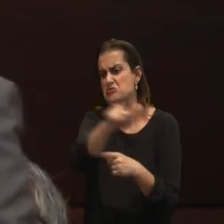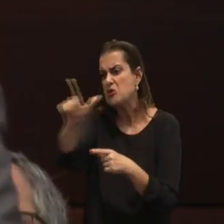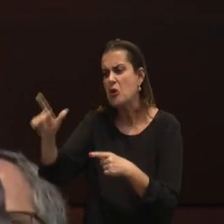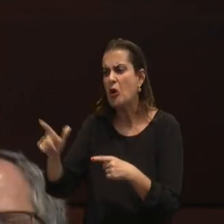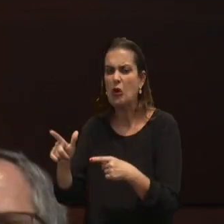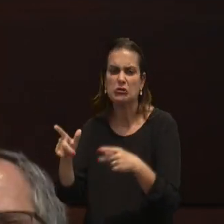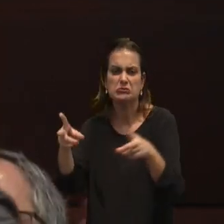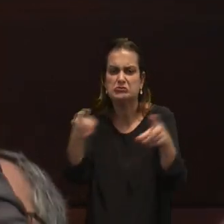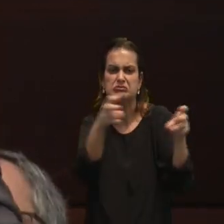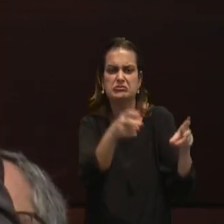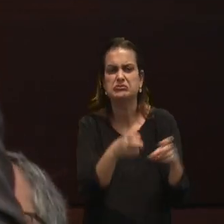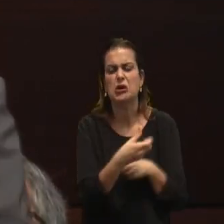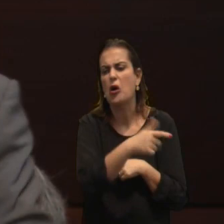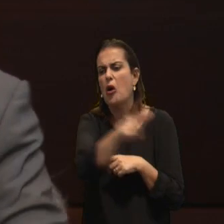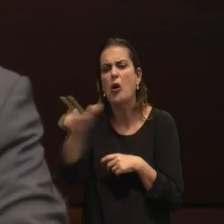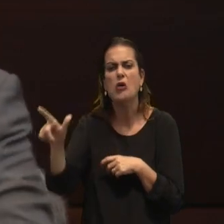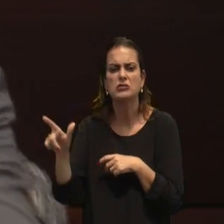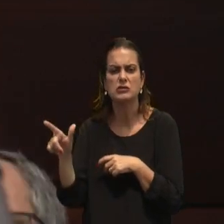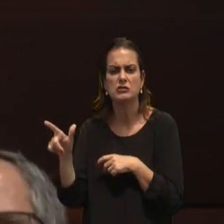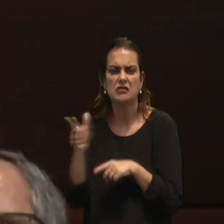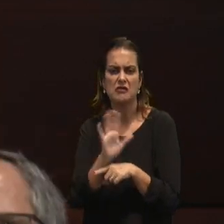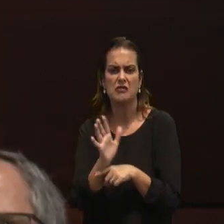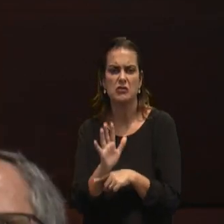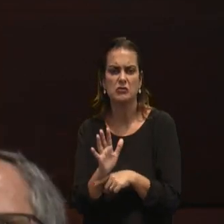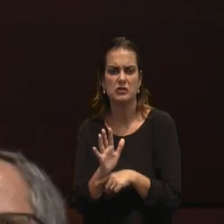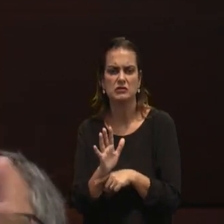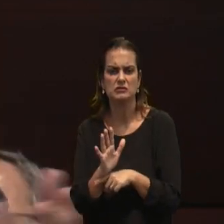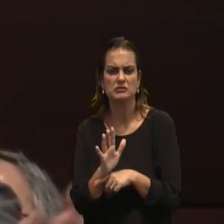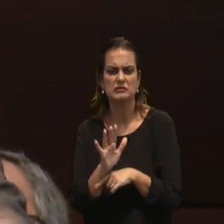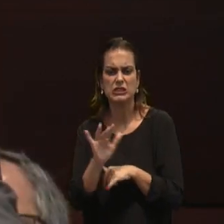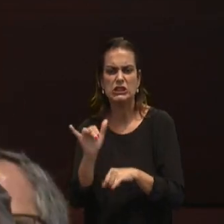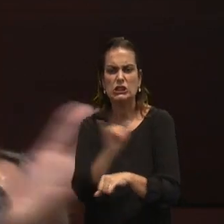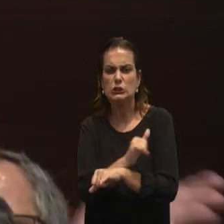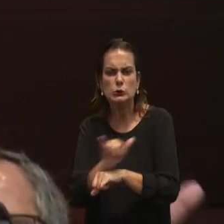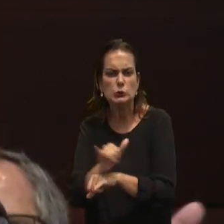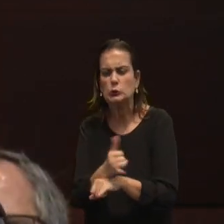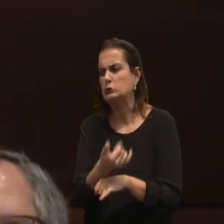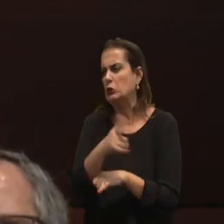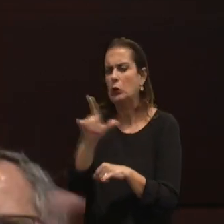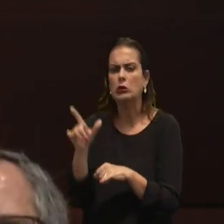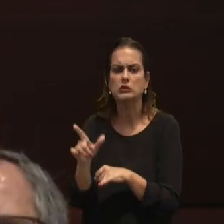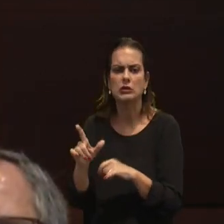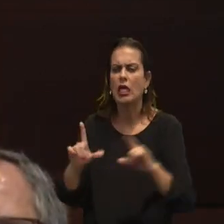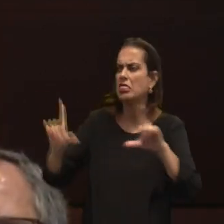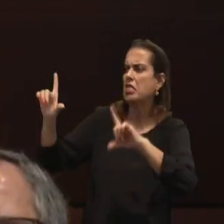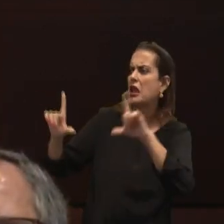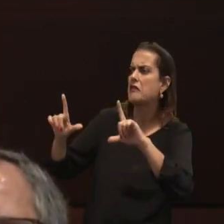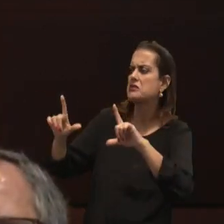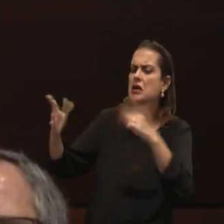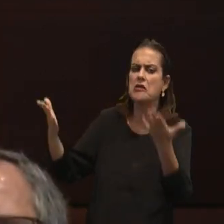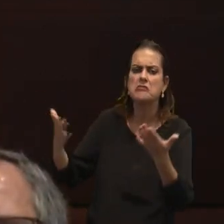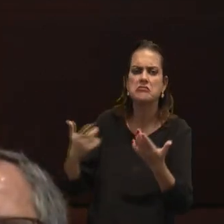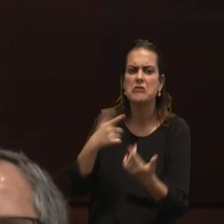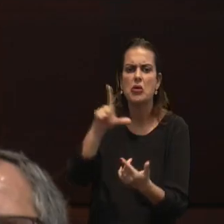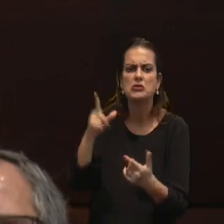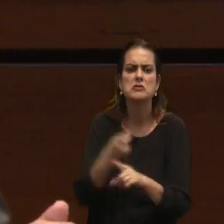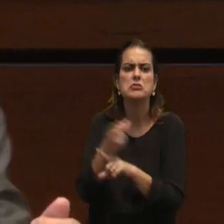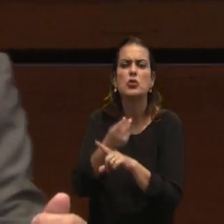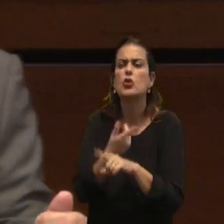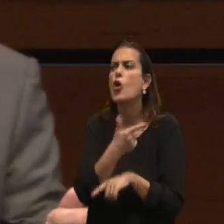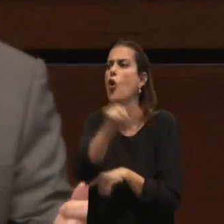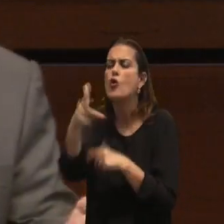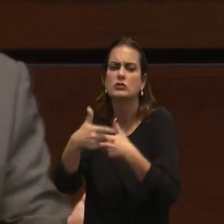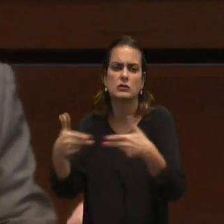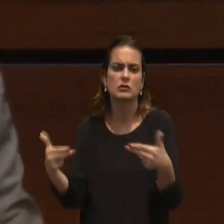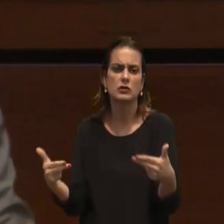Prime Video, alguma coisa nesse sentido, ou YouTube ali ao lado, ou a própria televisão, canal aberto ou canal fechado. Você então